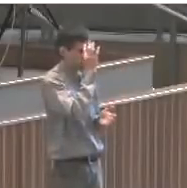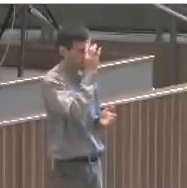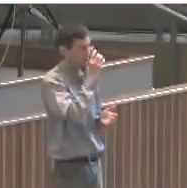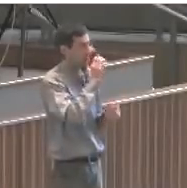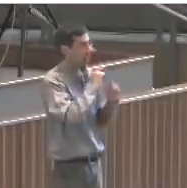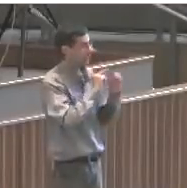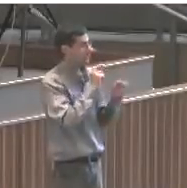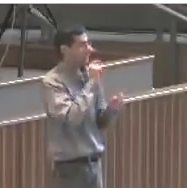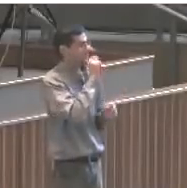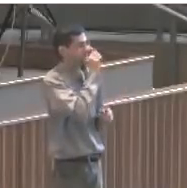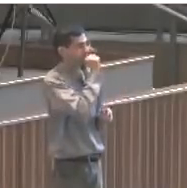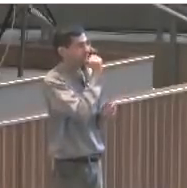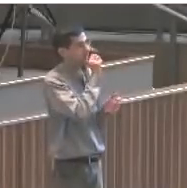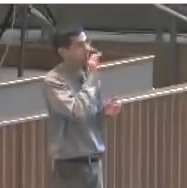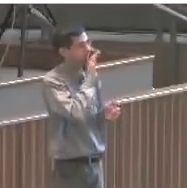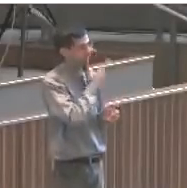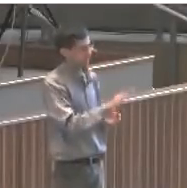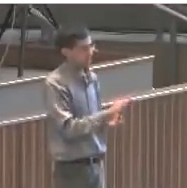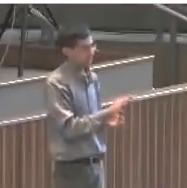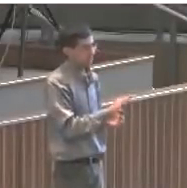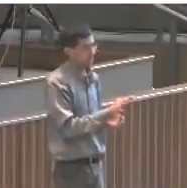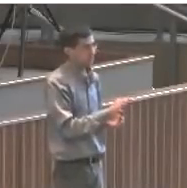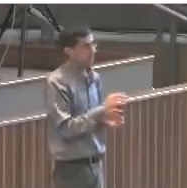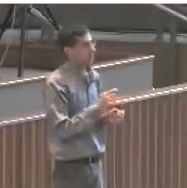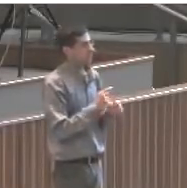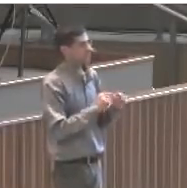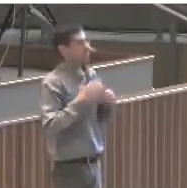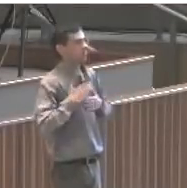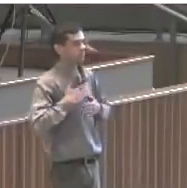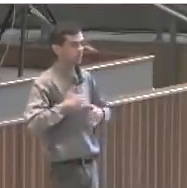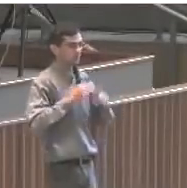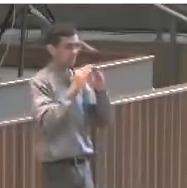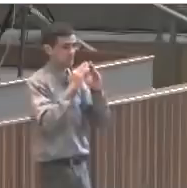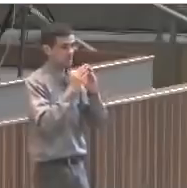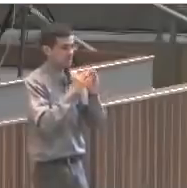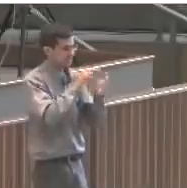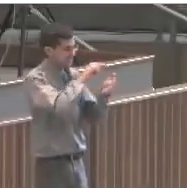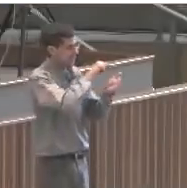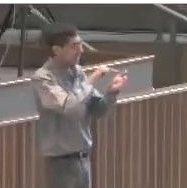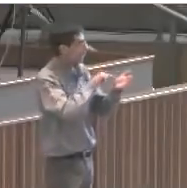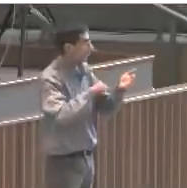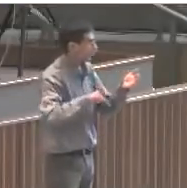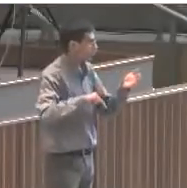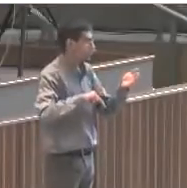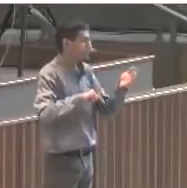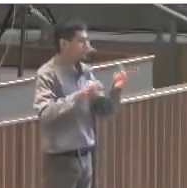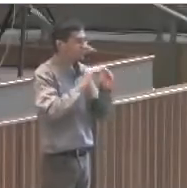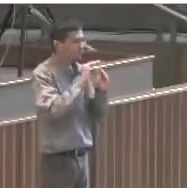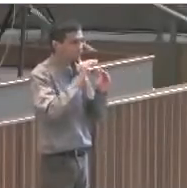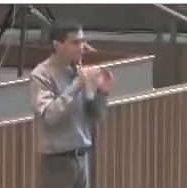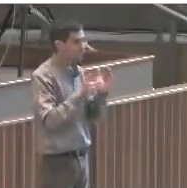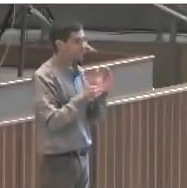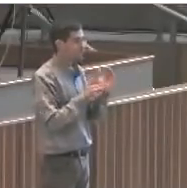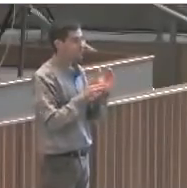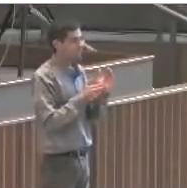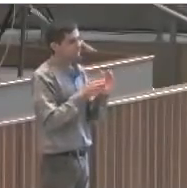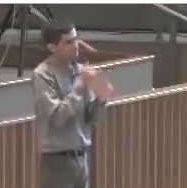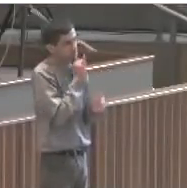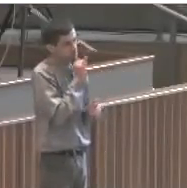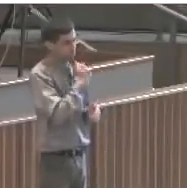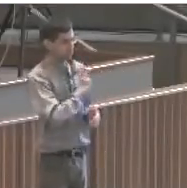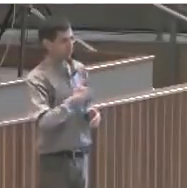sábado então ela estava relativamente livre e ela leu quase aquele evangelho inteiro